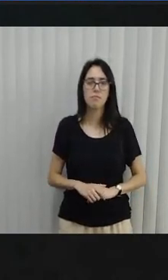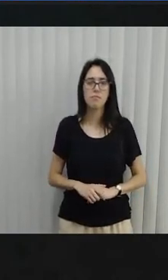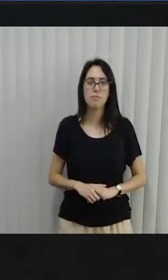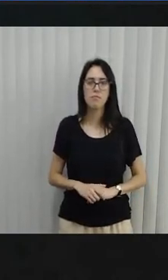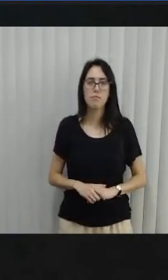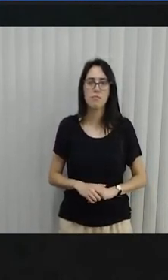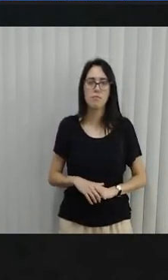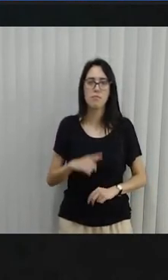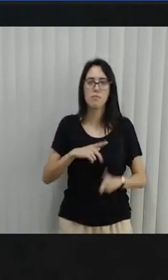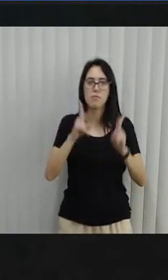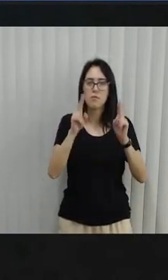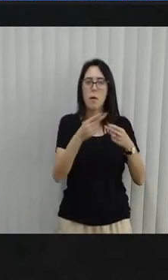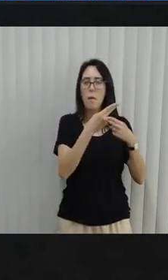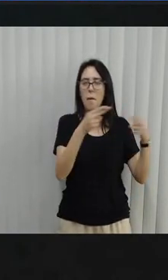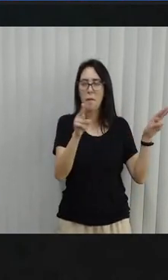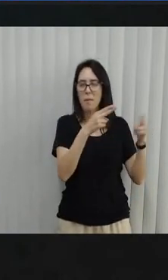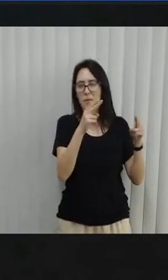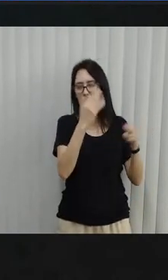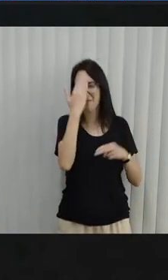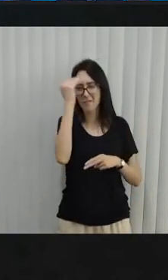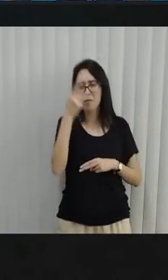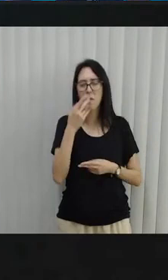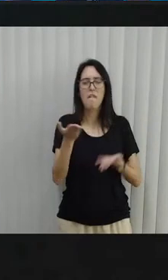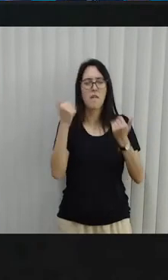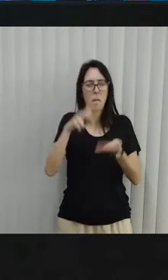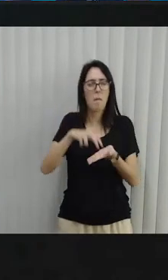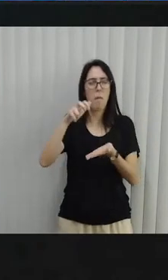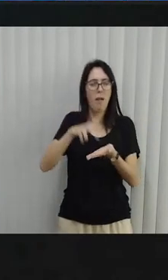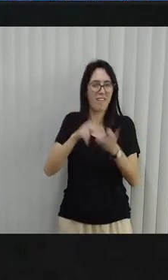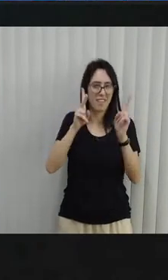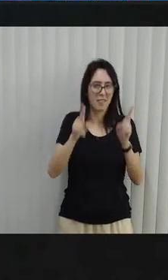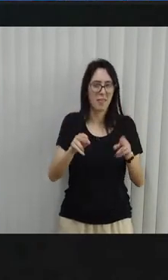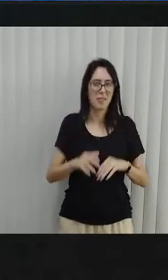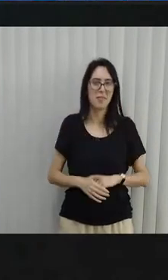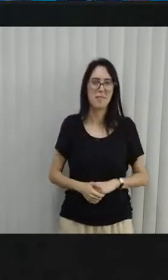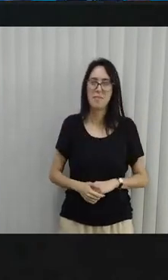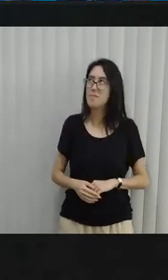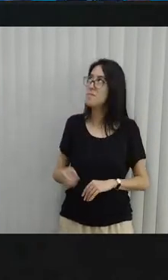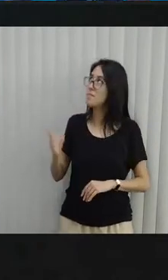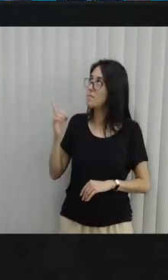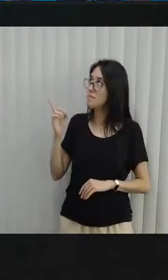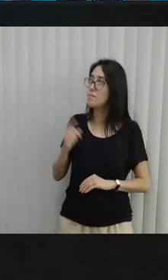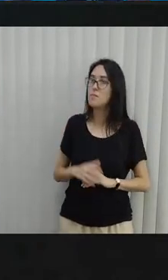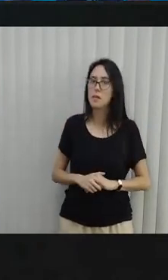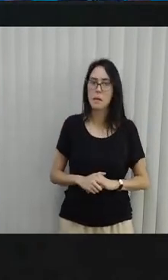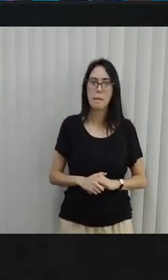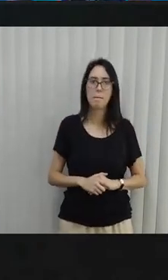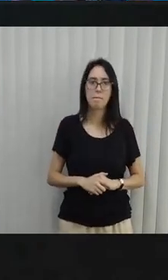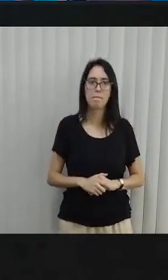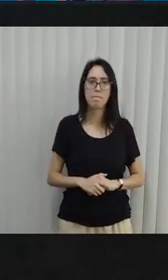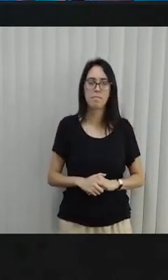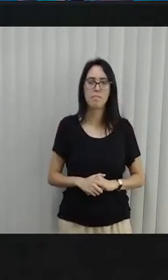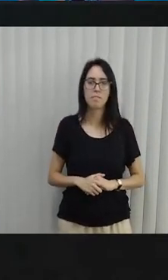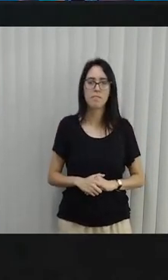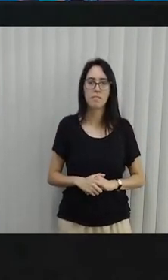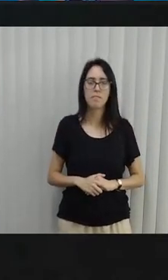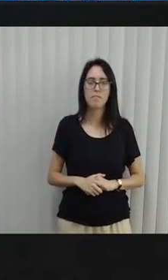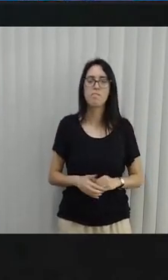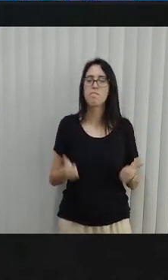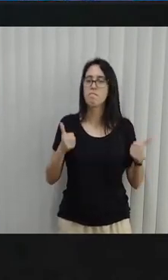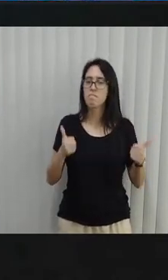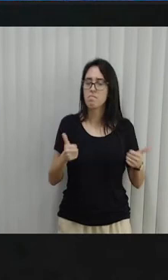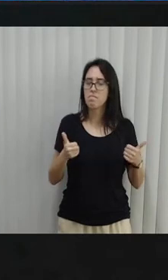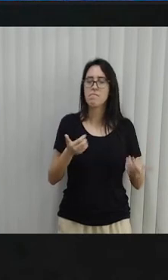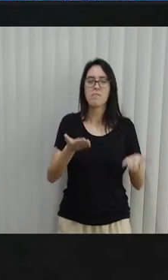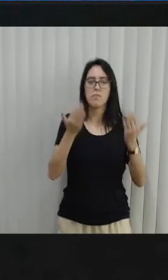da Sandy Júnior, né? Vamos pular. Nossa, você tá velho, eu acho, viu, Gui? Tô velho, o pessoal nem sabe. Essa é a sua música, não, cara. Beleza. Vamos lá,